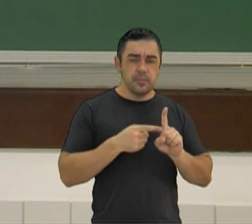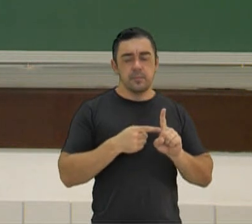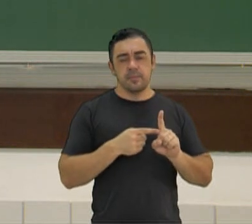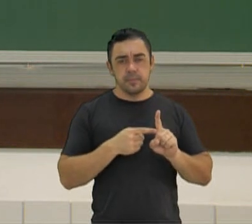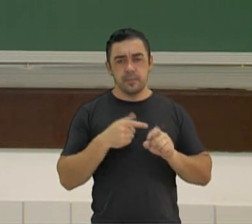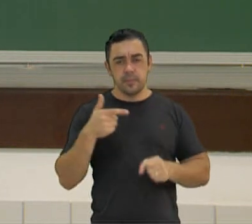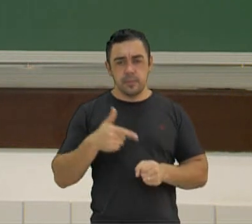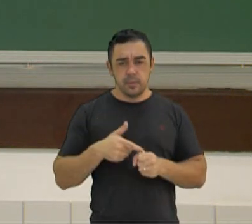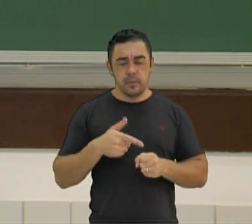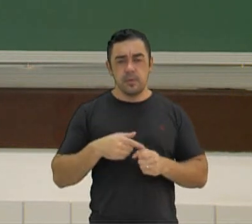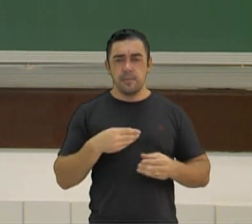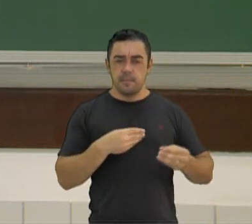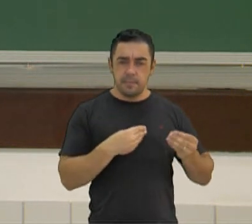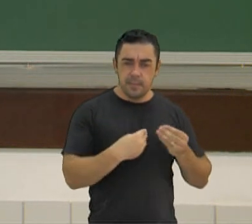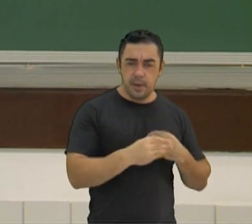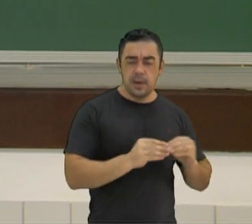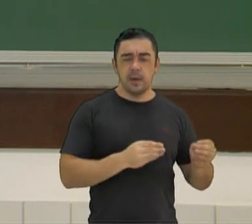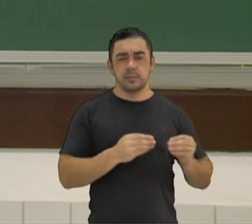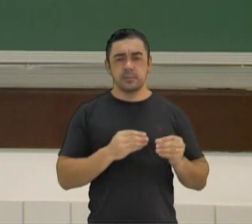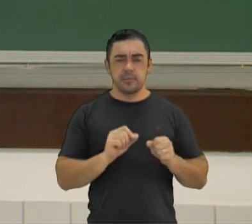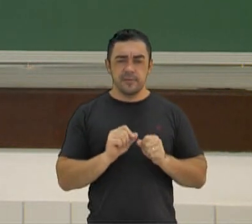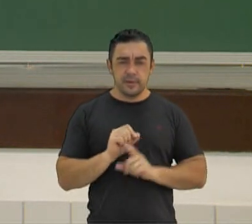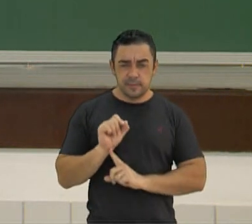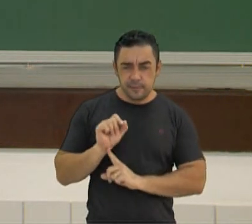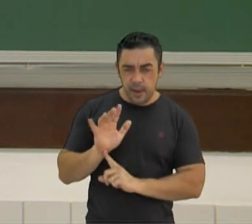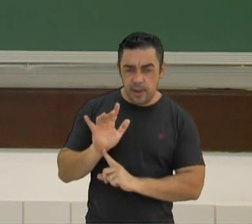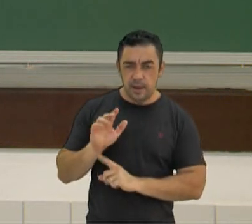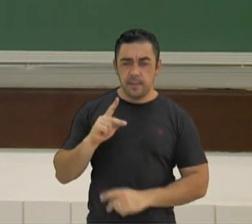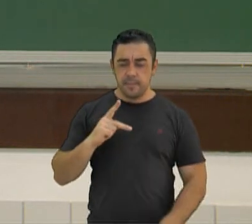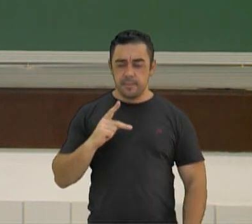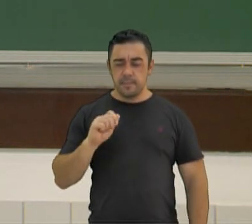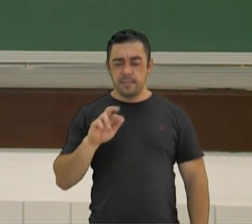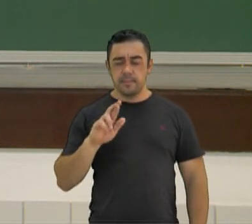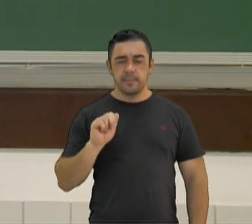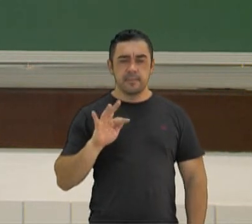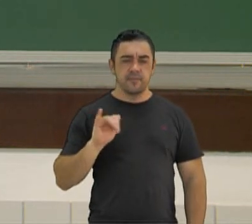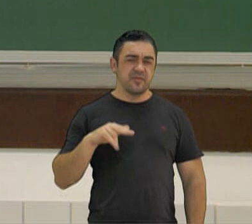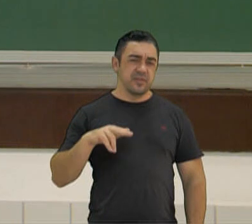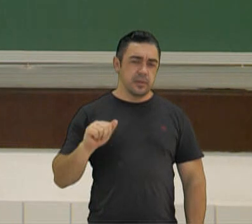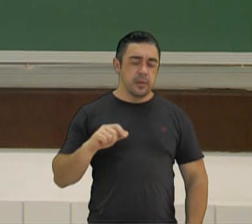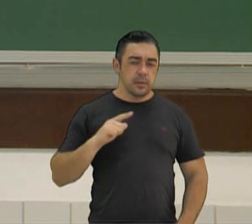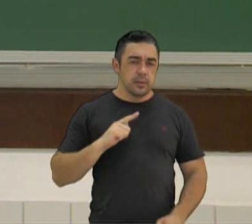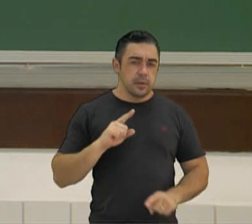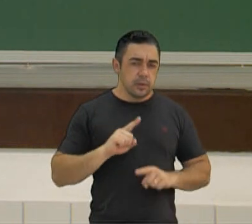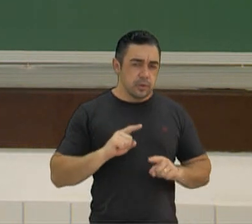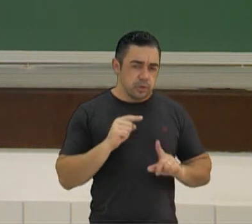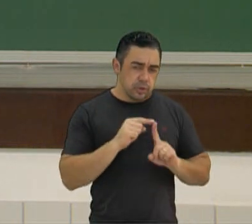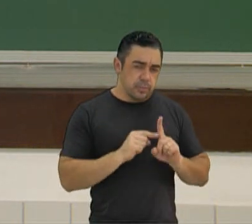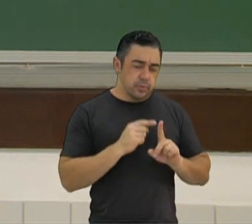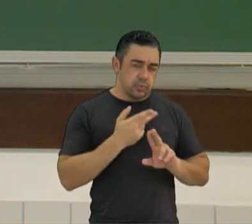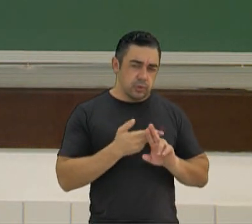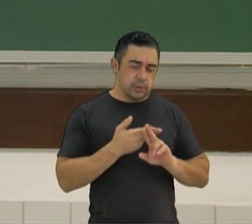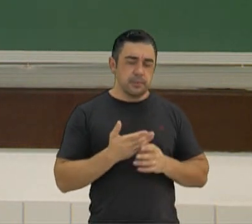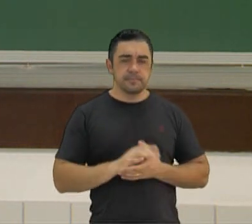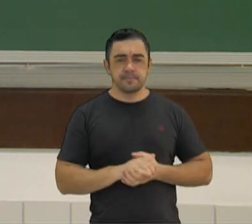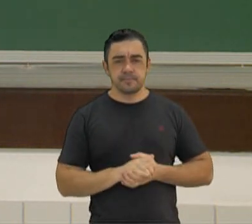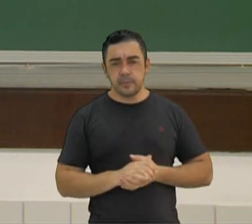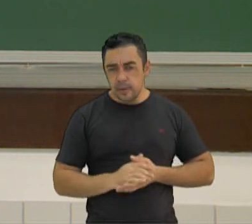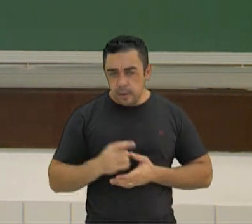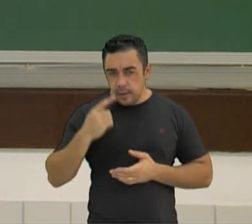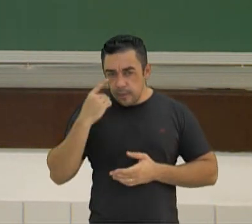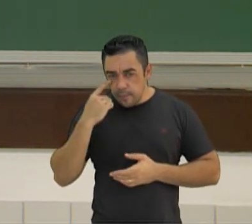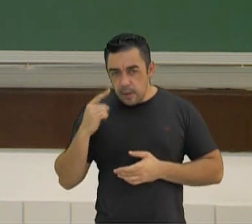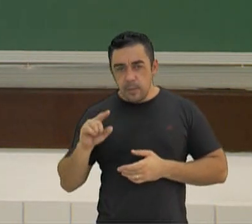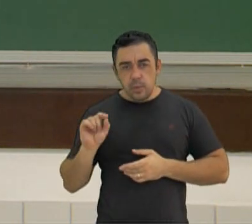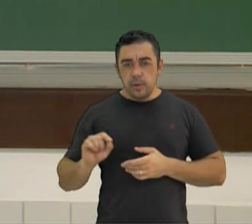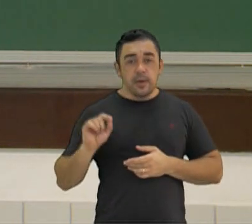a parafina. Então nós temos utilidade, muitos tipos de utilidade para o petróleo. Nós vemos que elas são